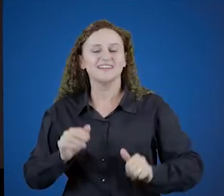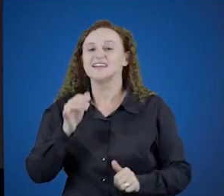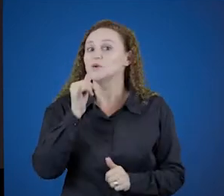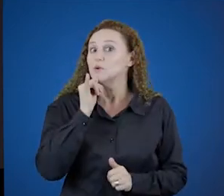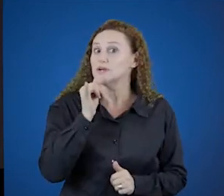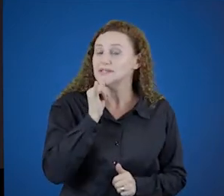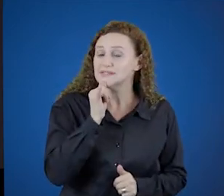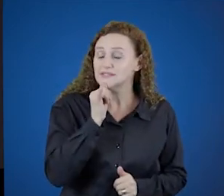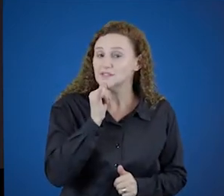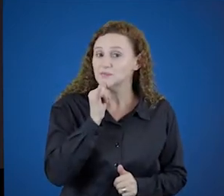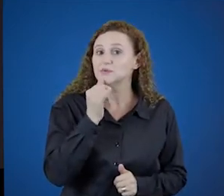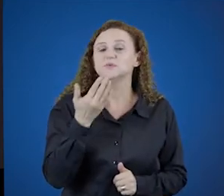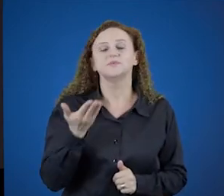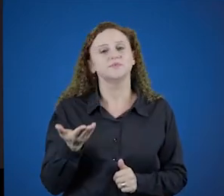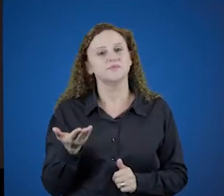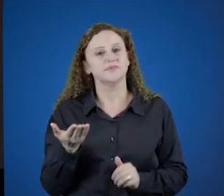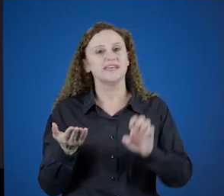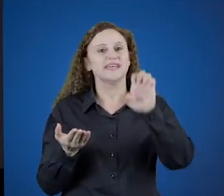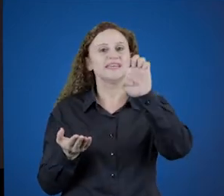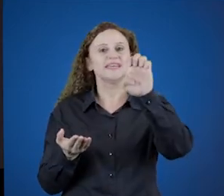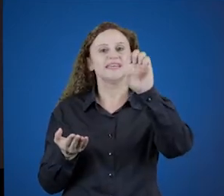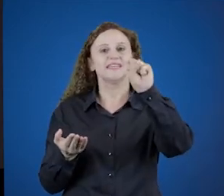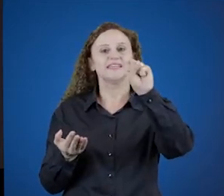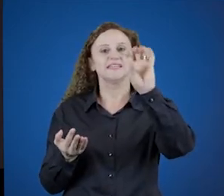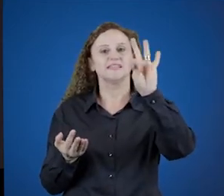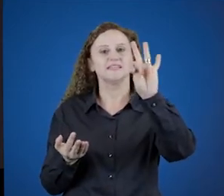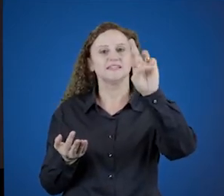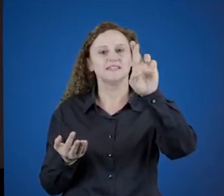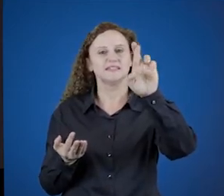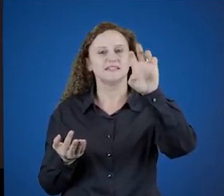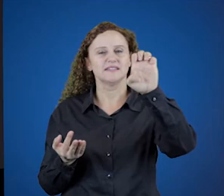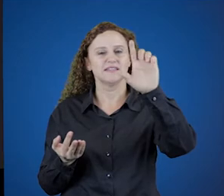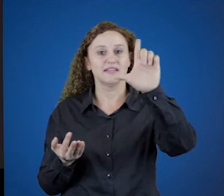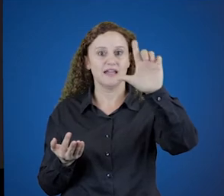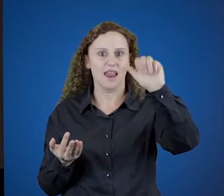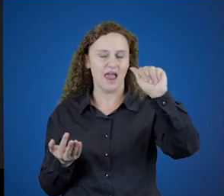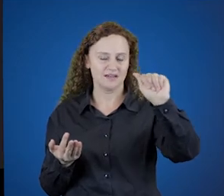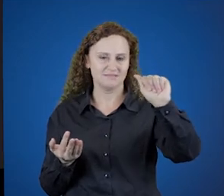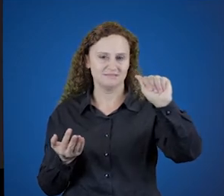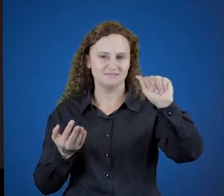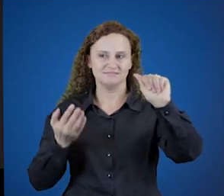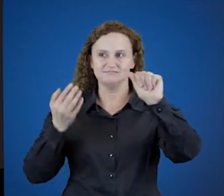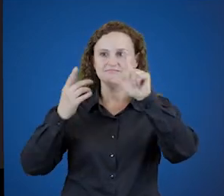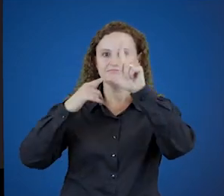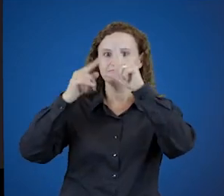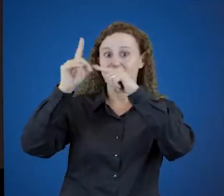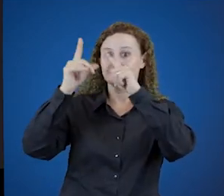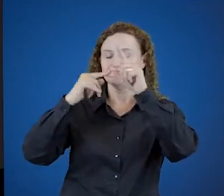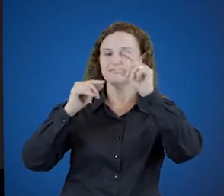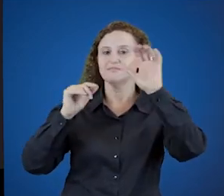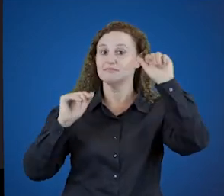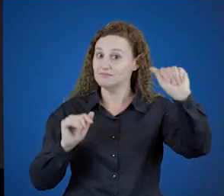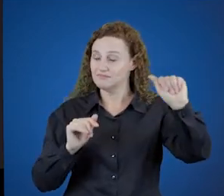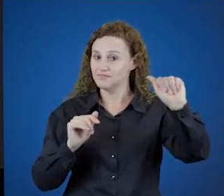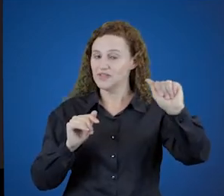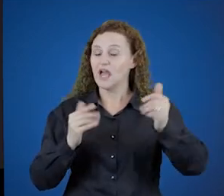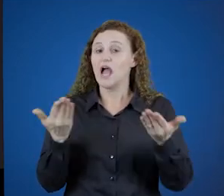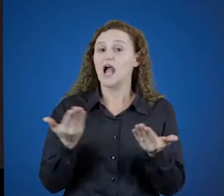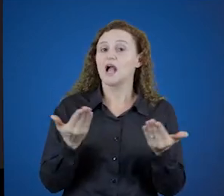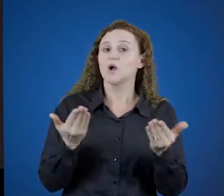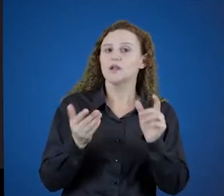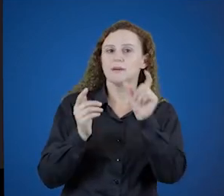exemplo da palavra a estrela agora a palavra lua veja